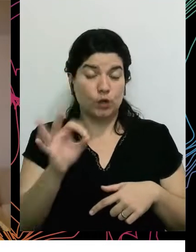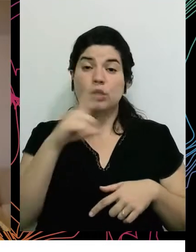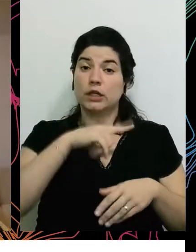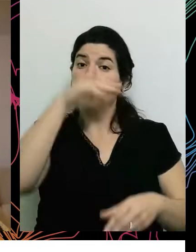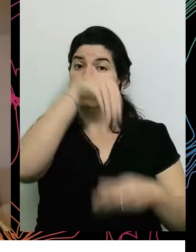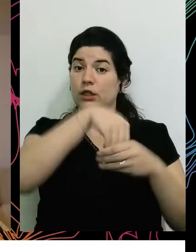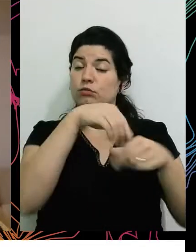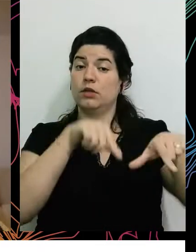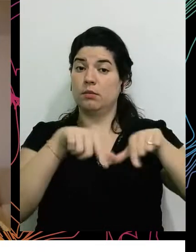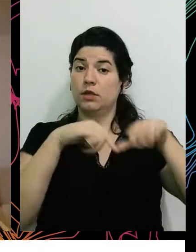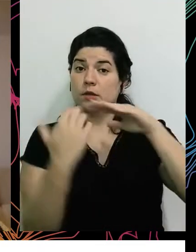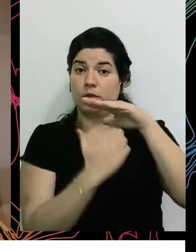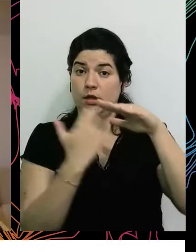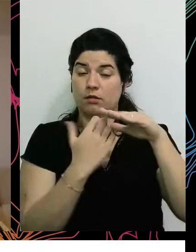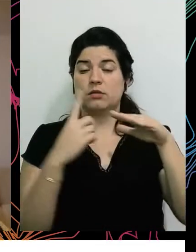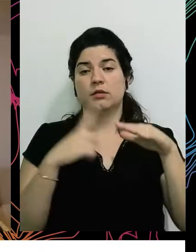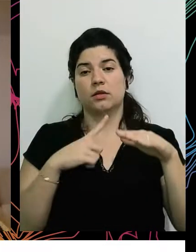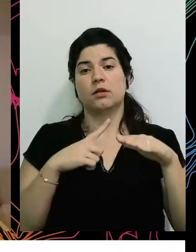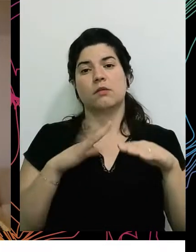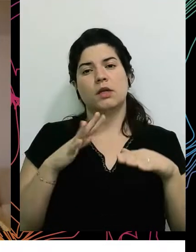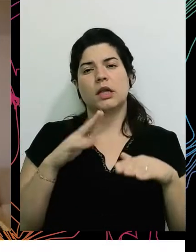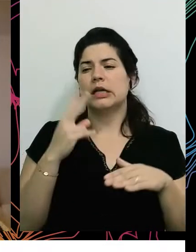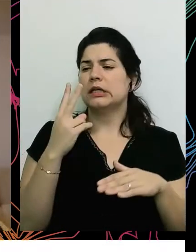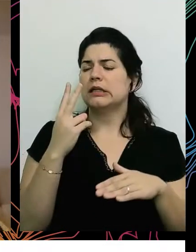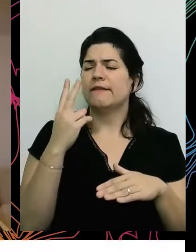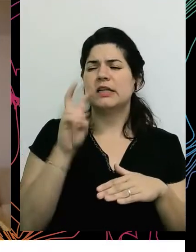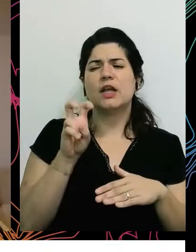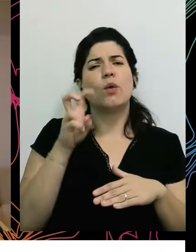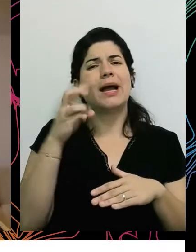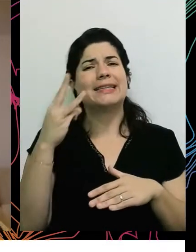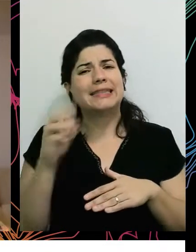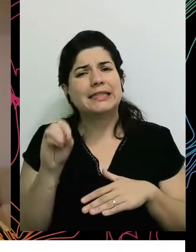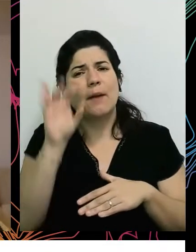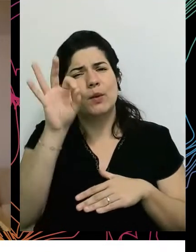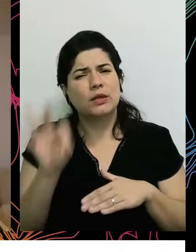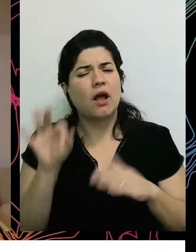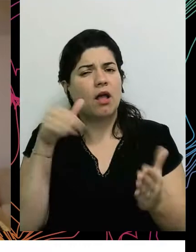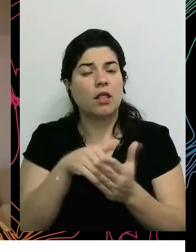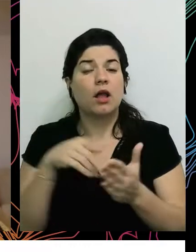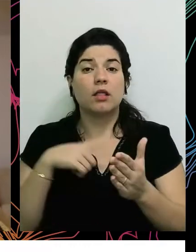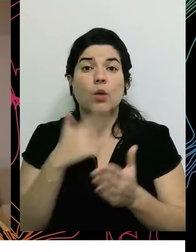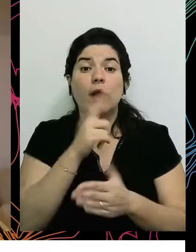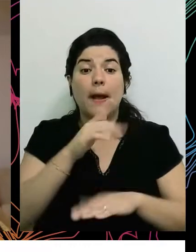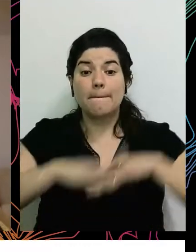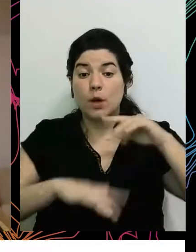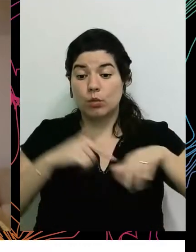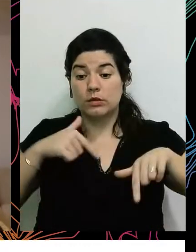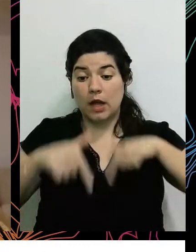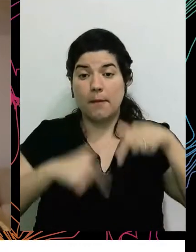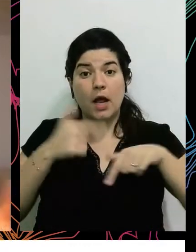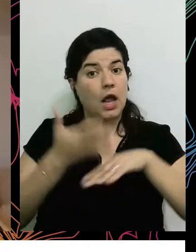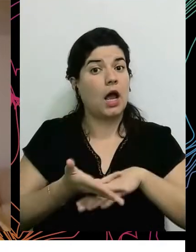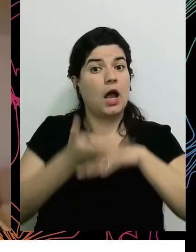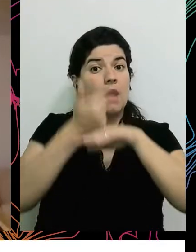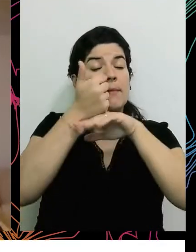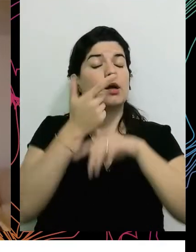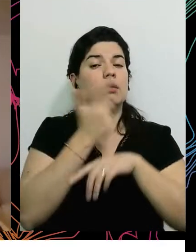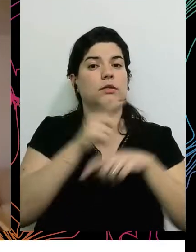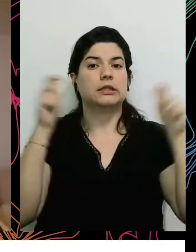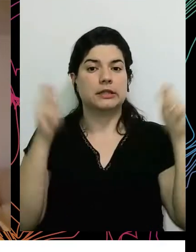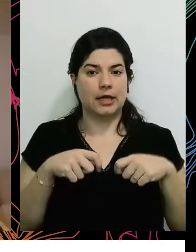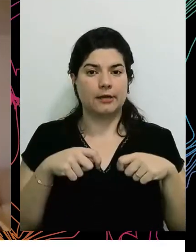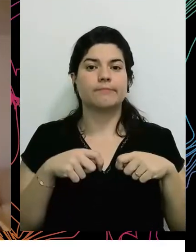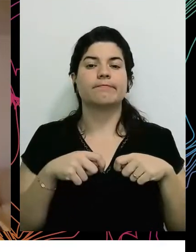têm de 25% a 30% mais chance de performarem melhor do que as outras, se for racial, ainda